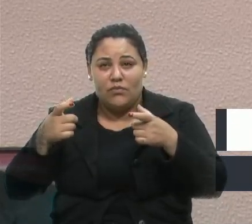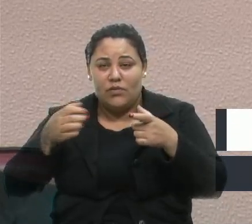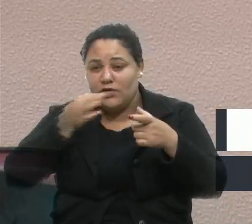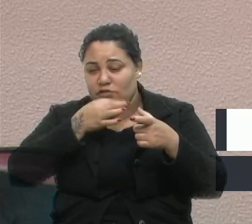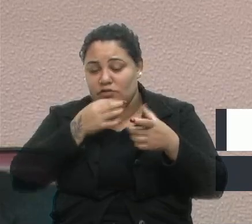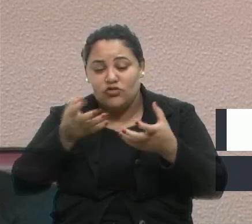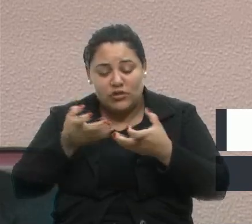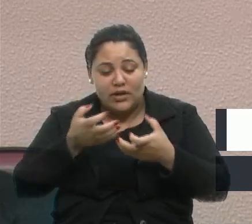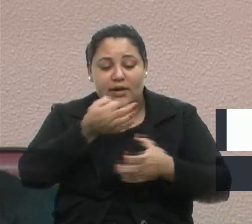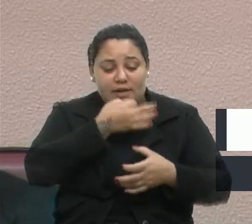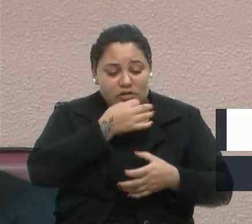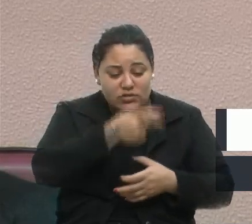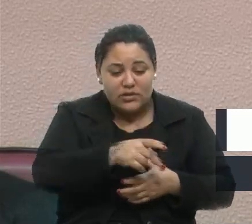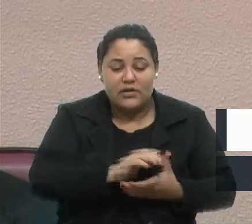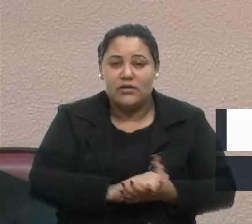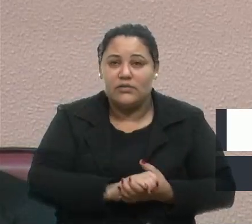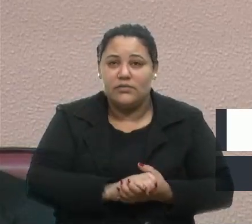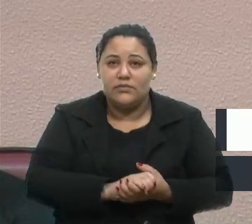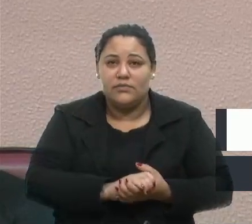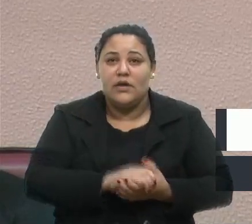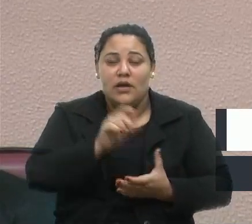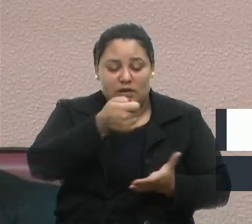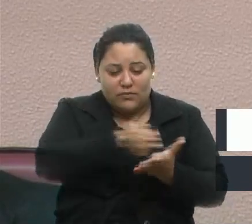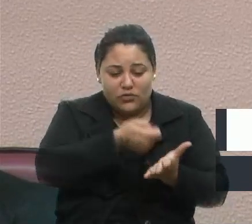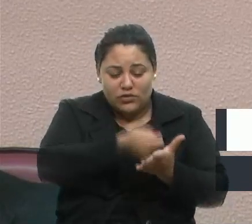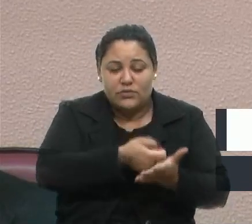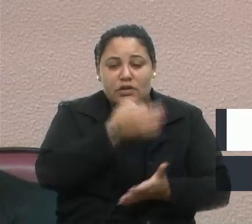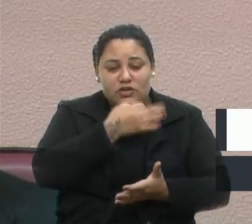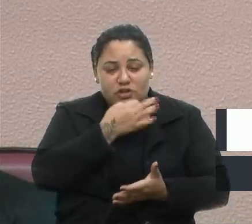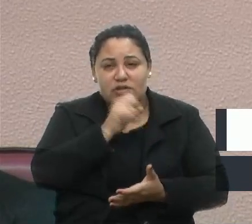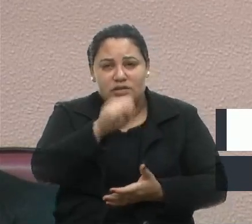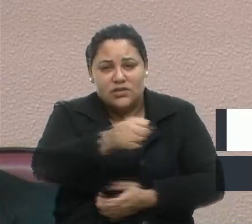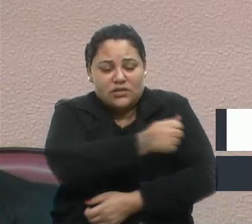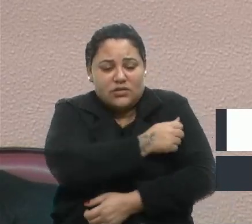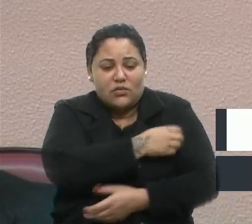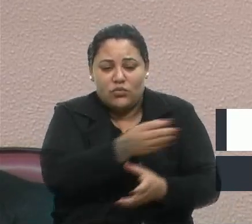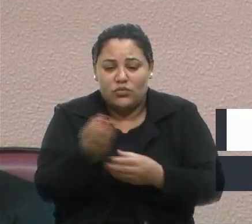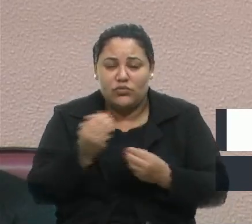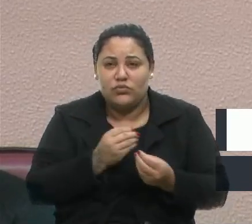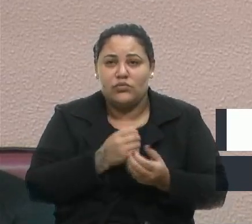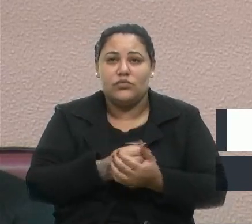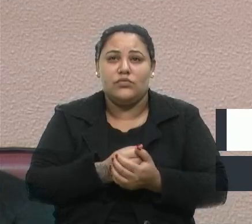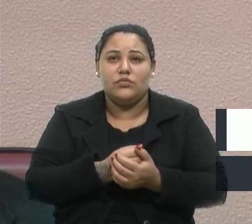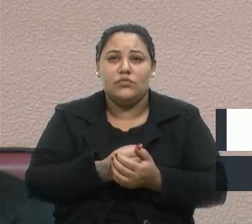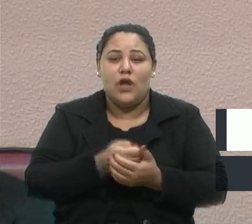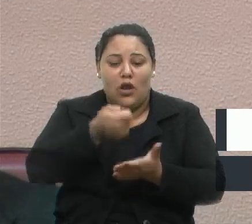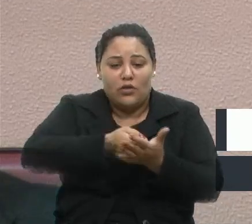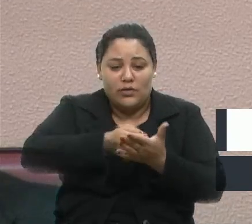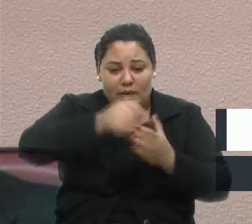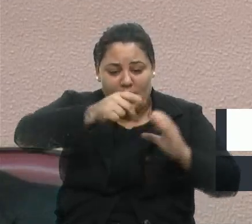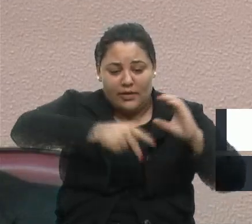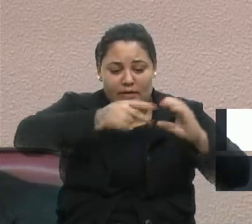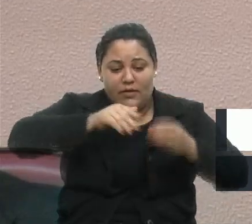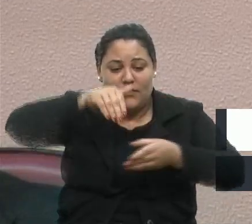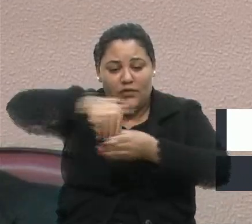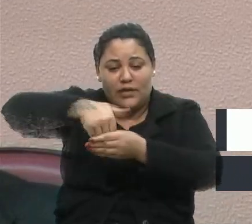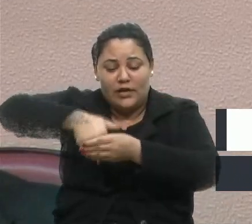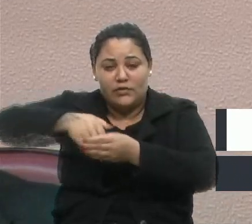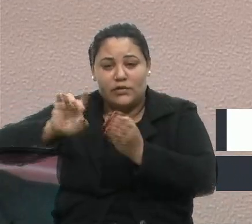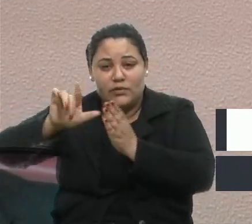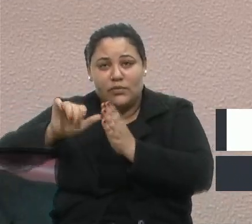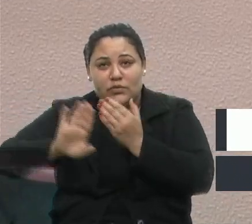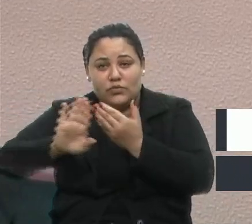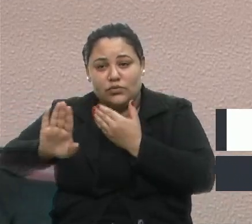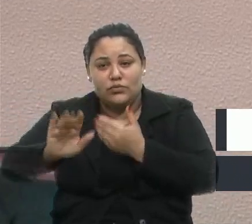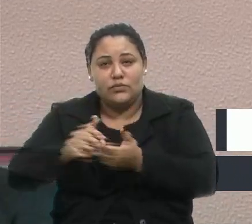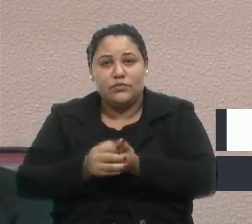queremos Caxias. Sim, naquele tempo lutamos por Caxias. Lutamos aqui na Câmara que fosse votado. Foi votado depois do recesso, presidente. Nós